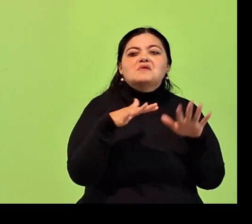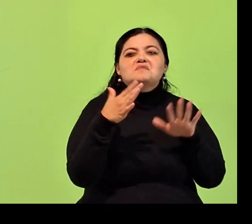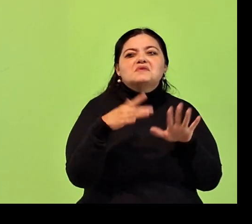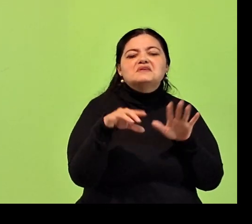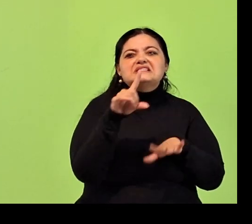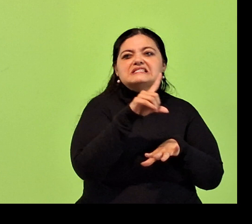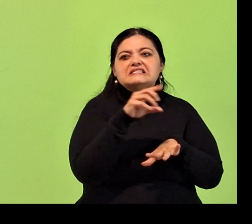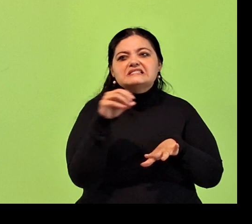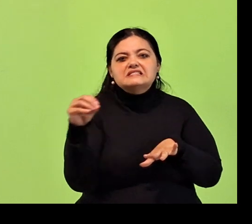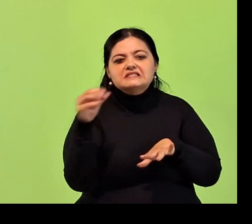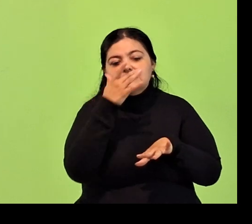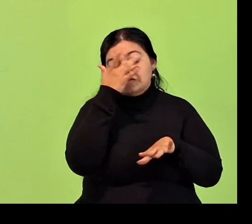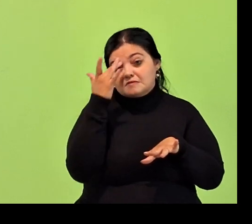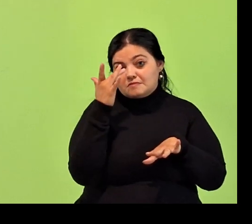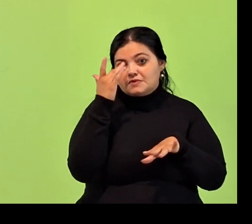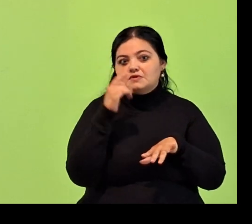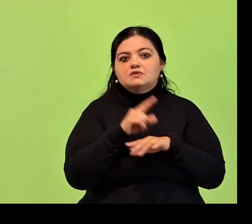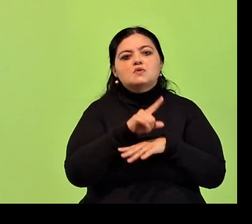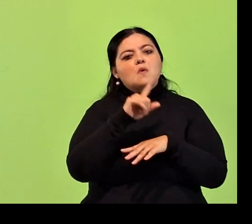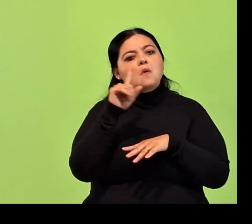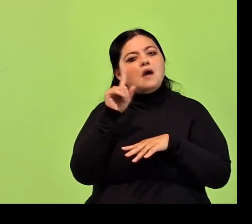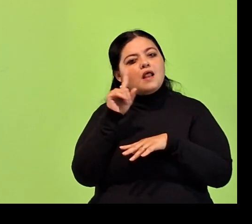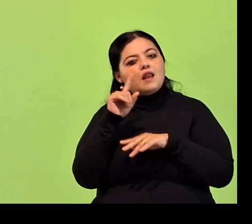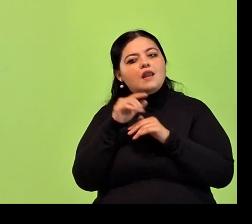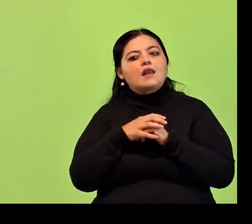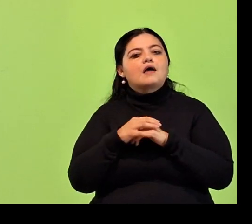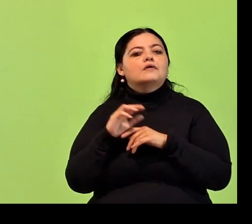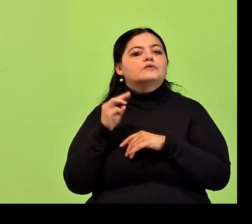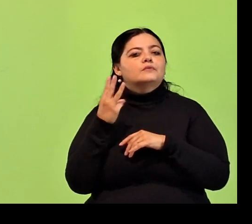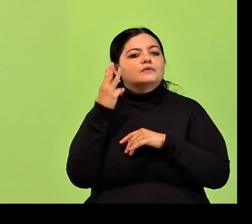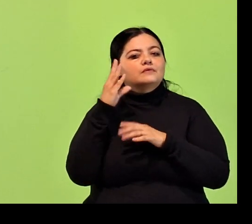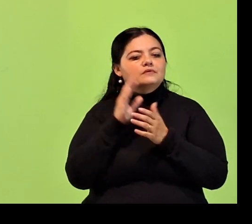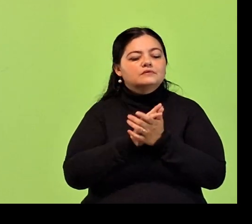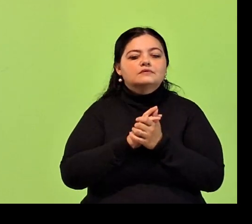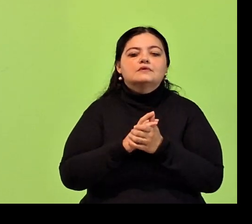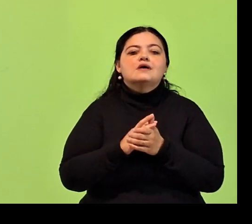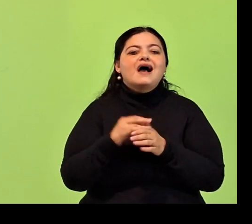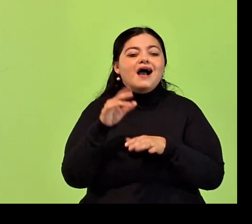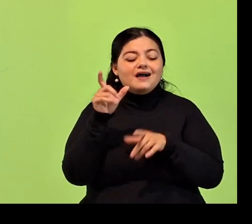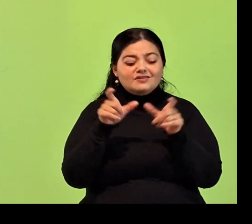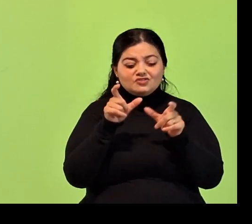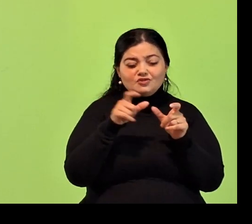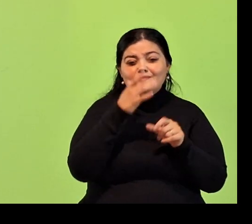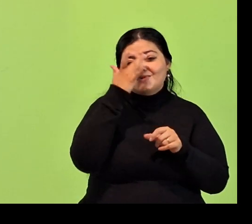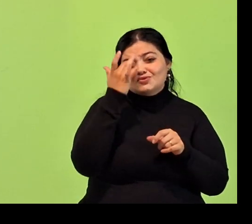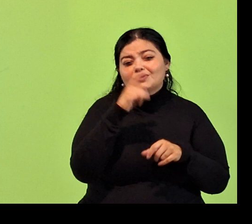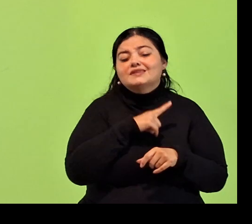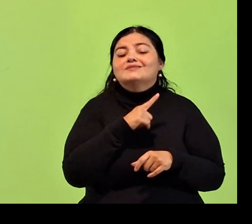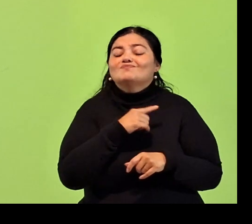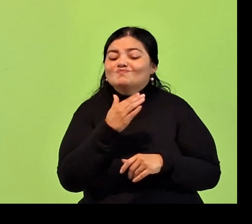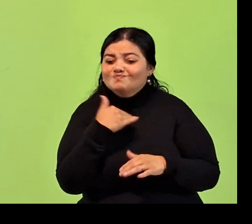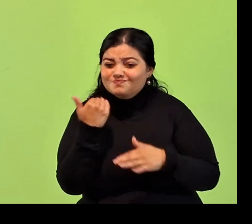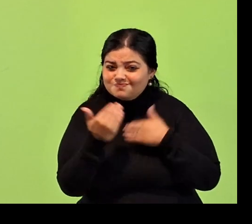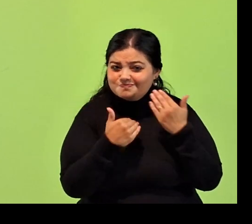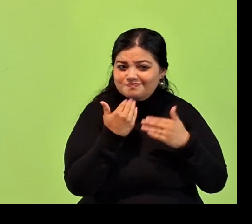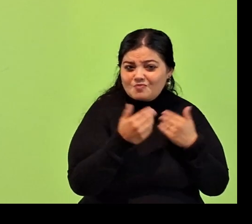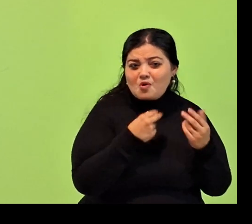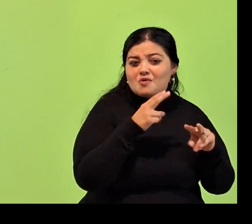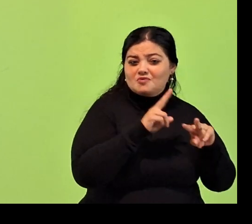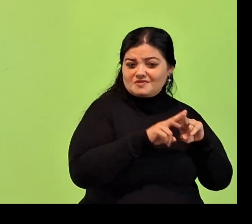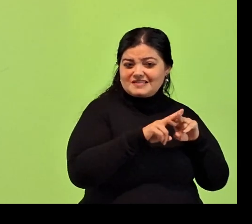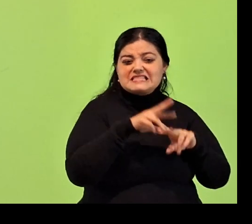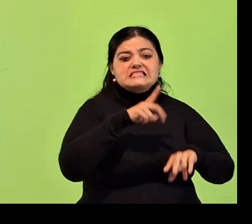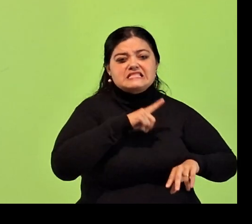Altamira e no Maranhão. Algumas pessoas morreram na cadeia, algumas pessoas foram